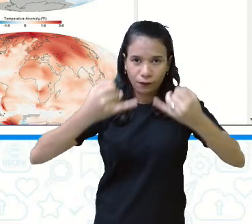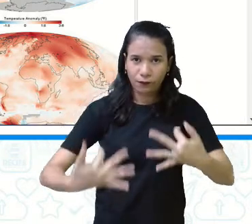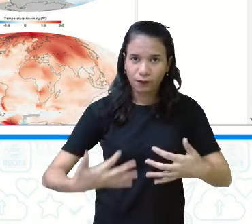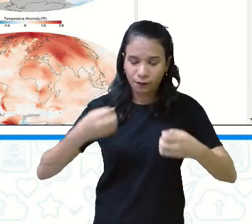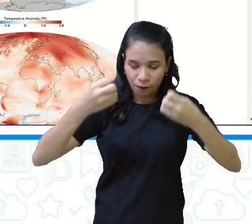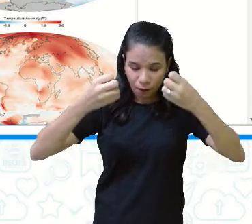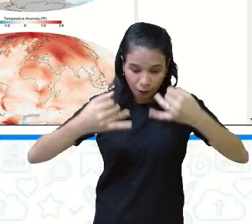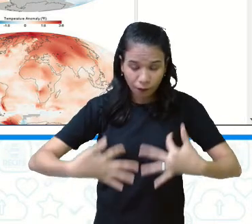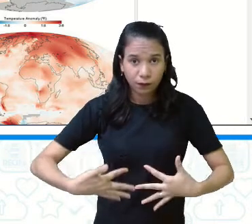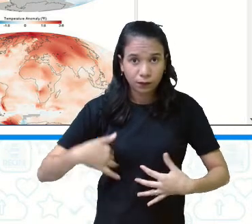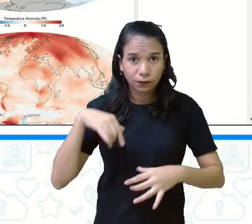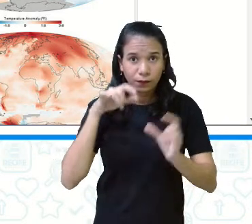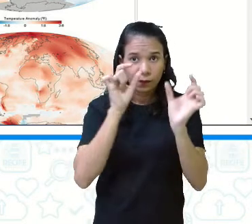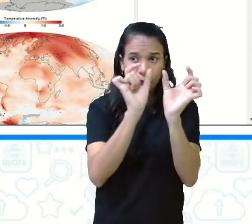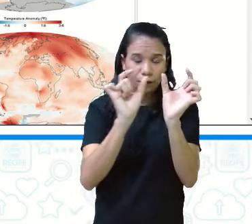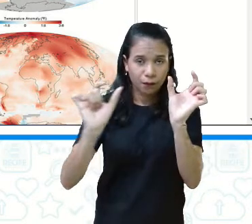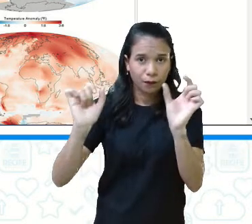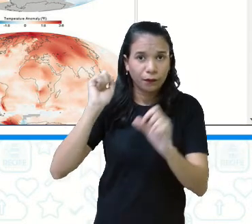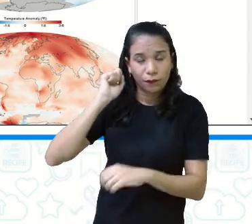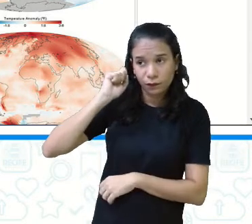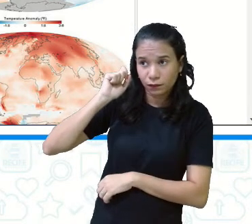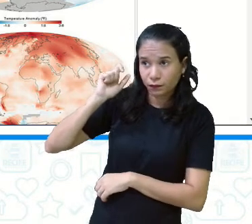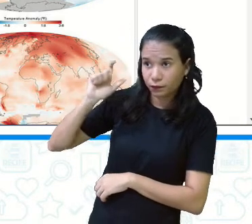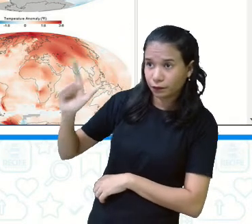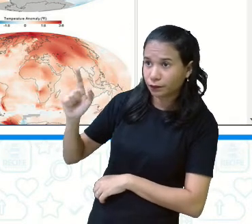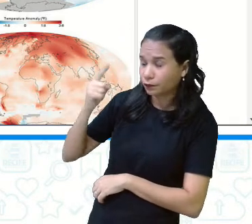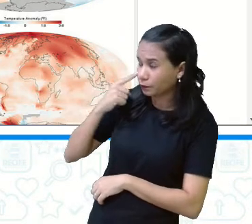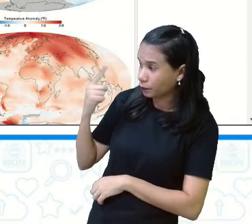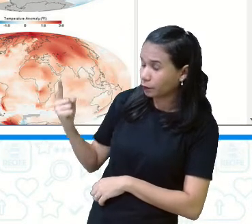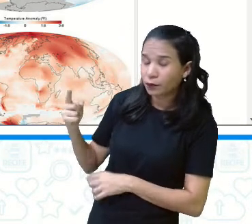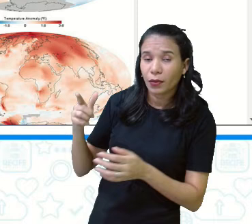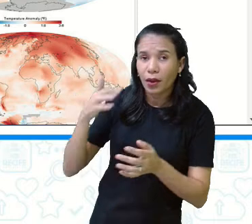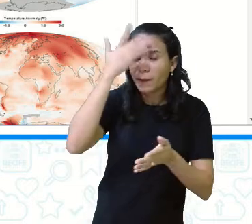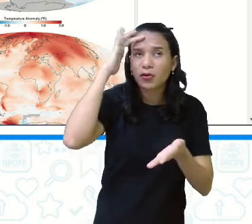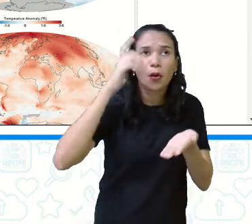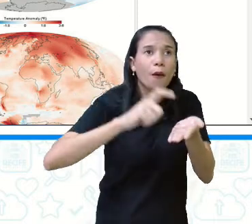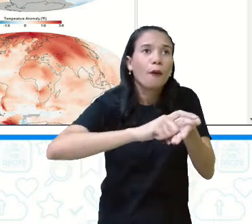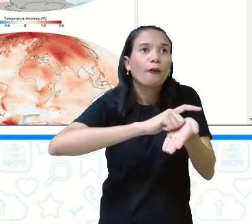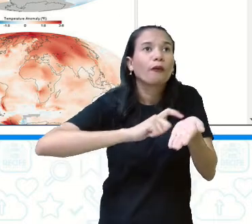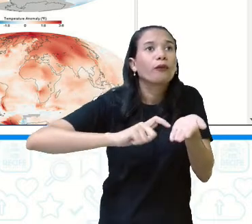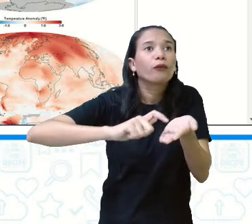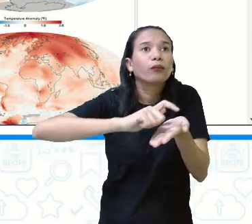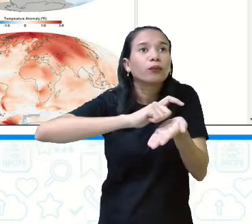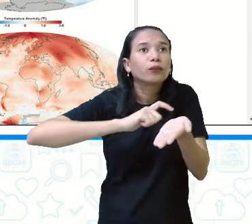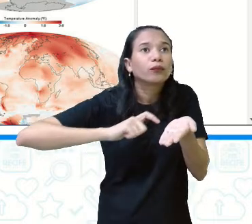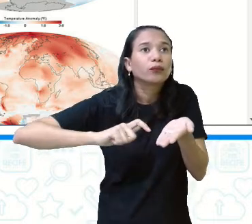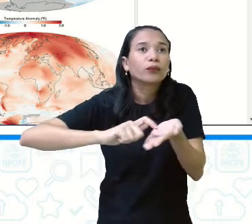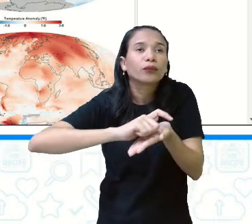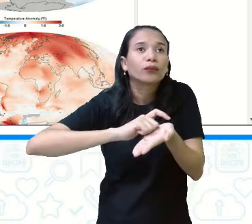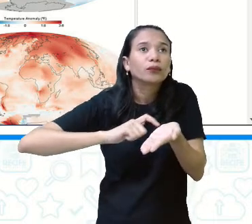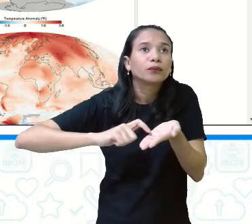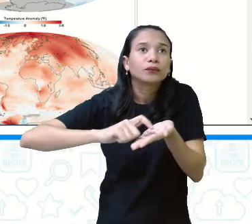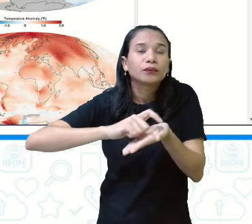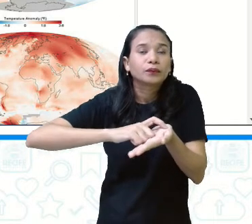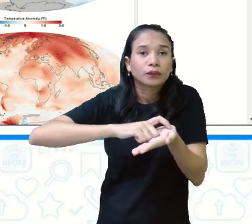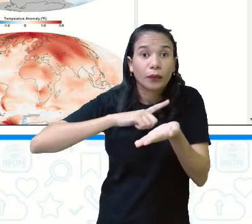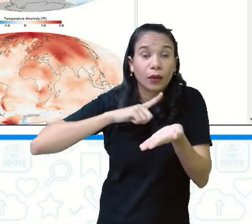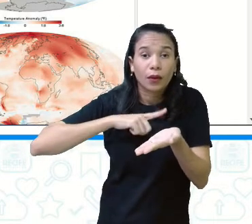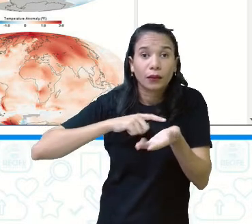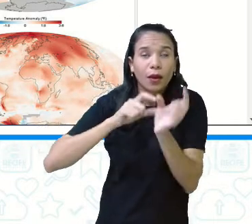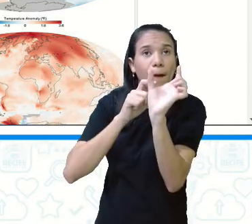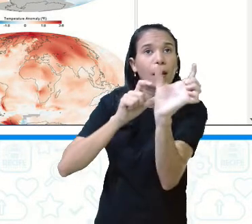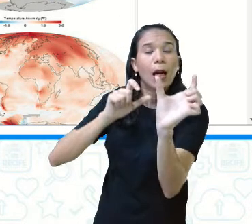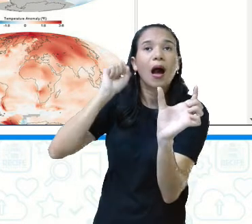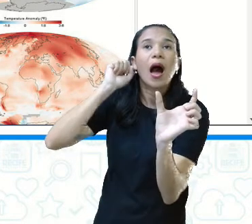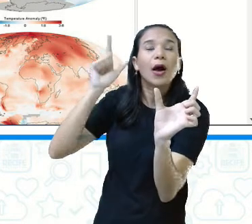sabia. Essas palavras em azul, se você passa o mouse ou aquele cursor, que é aquela setinha, e quando a gente está manuseando o